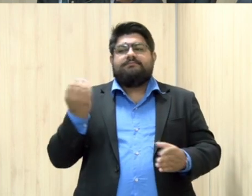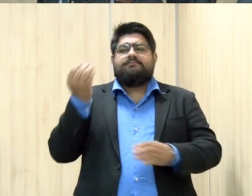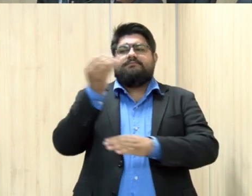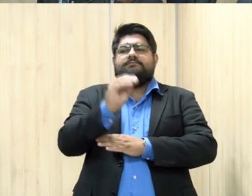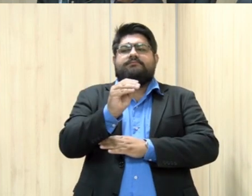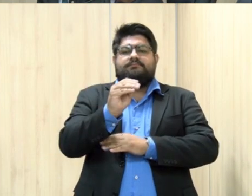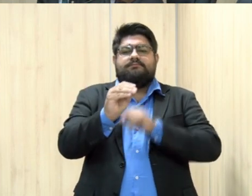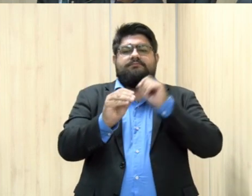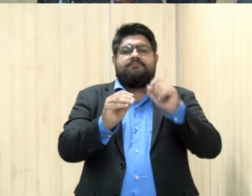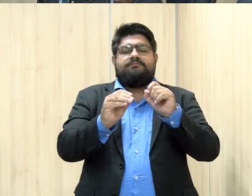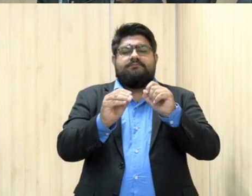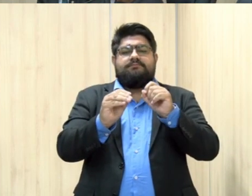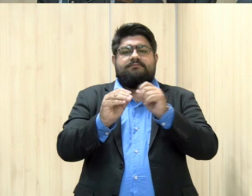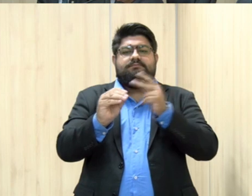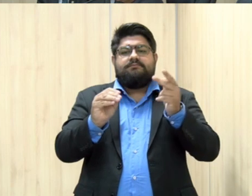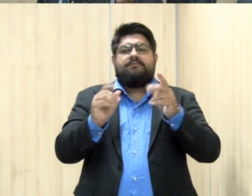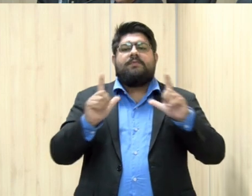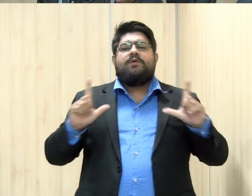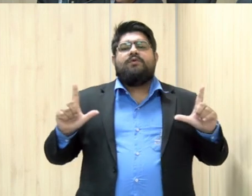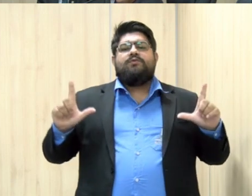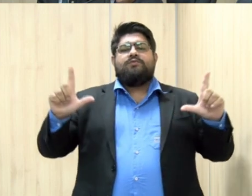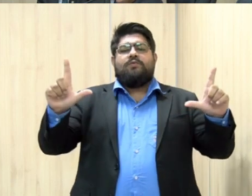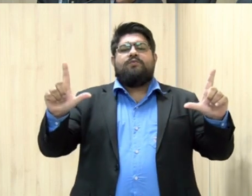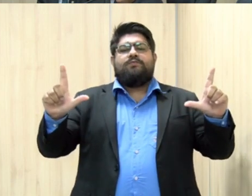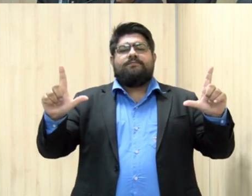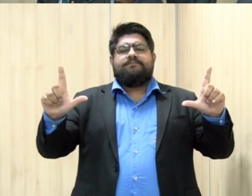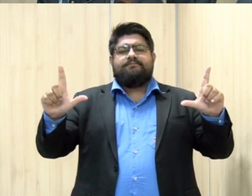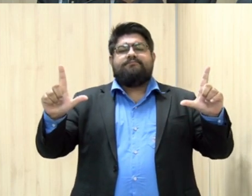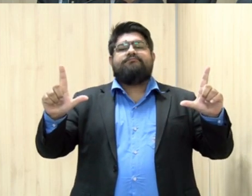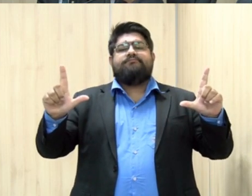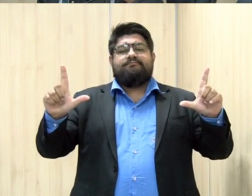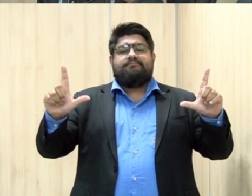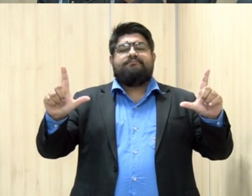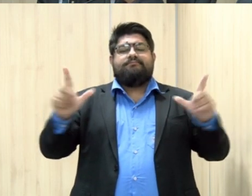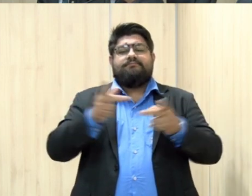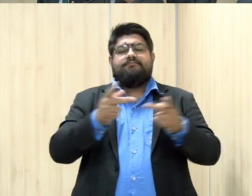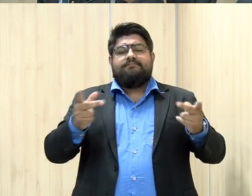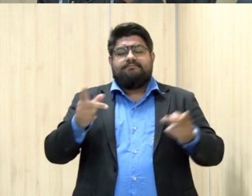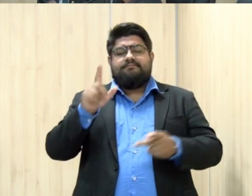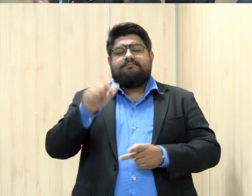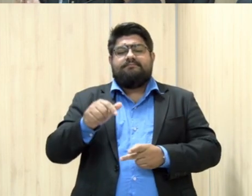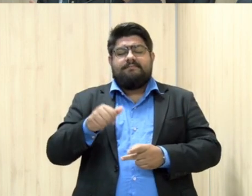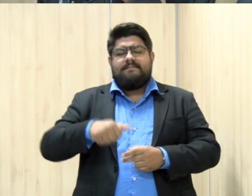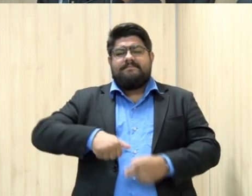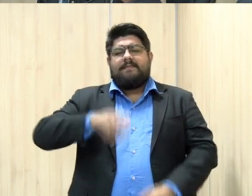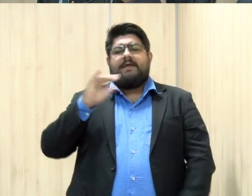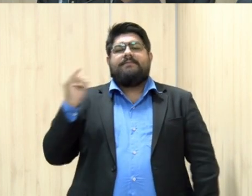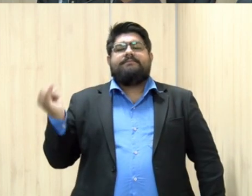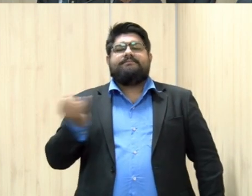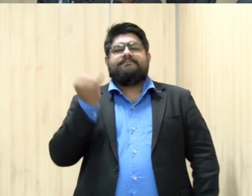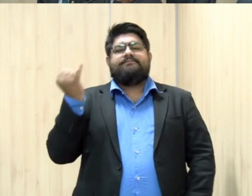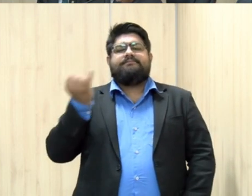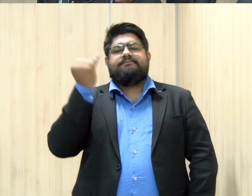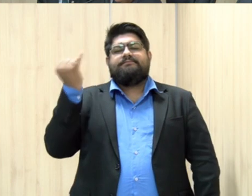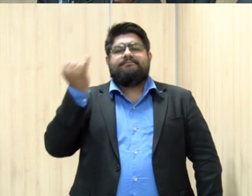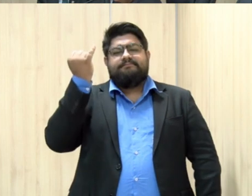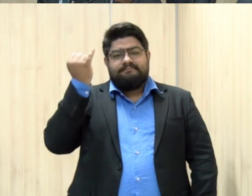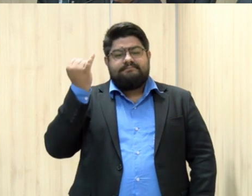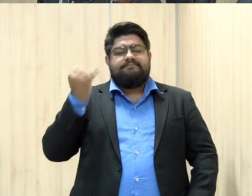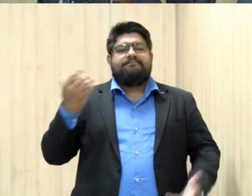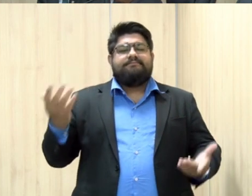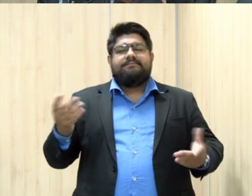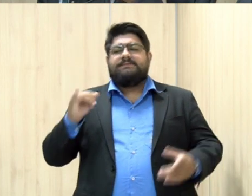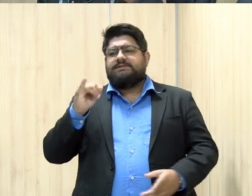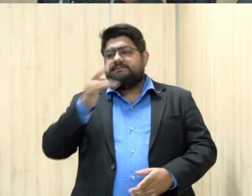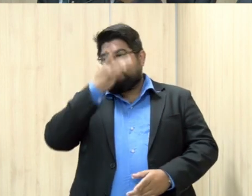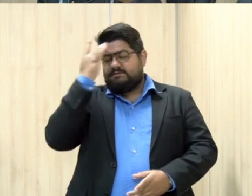algo é para que esteja exposto fixado algo ainda que é de mais importante ainda né de um caso